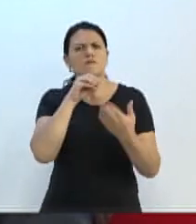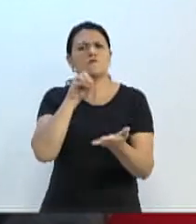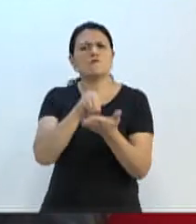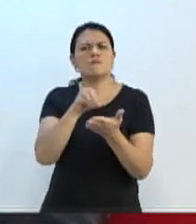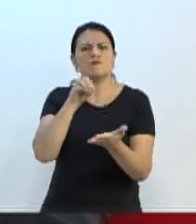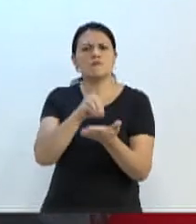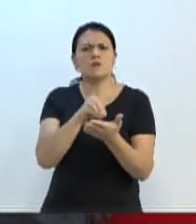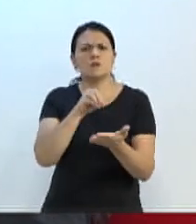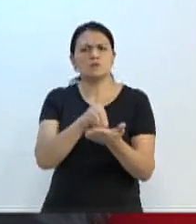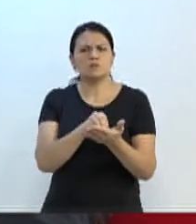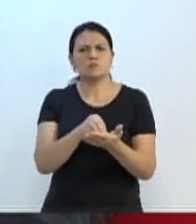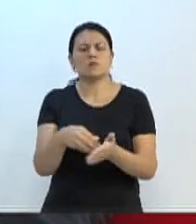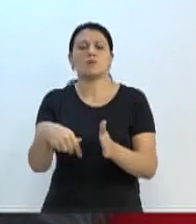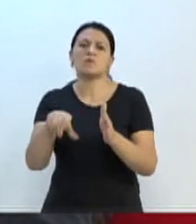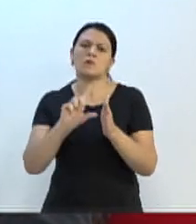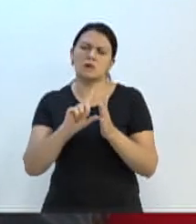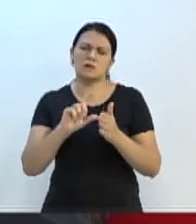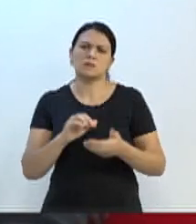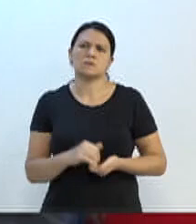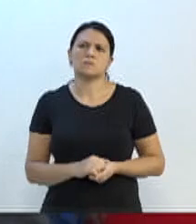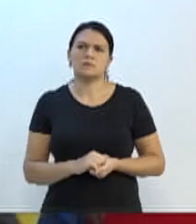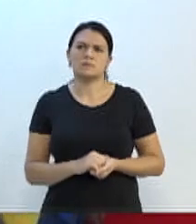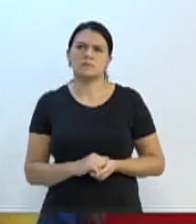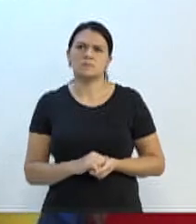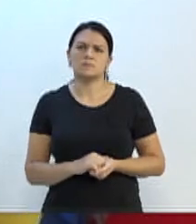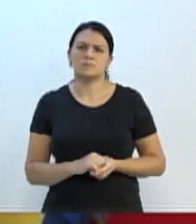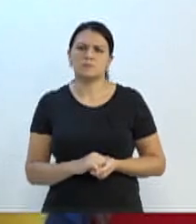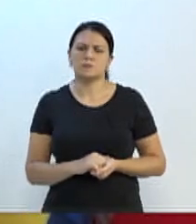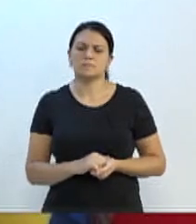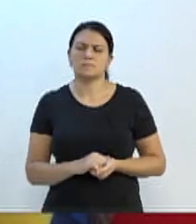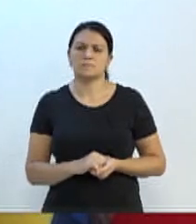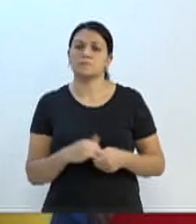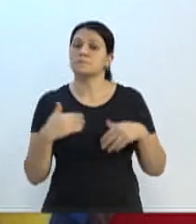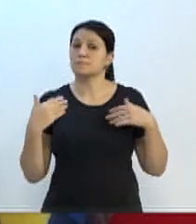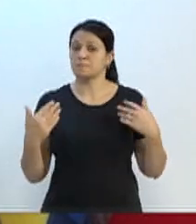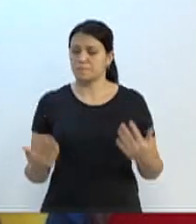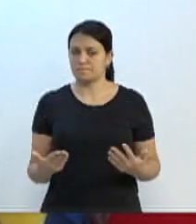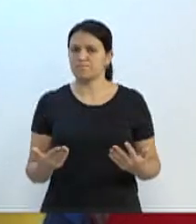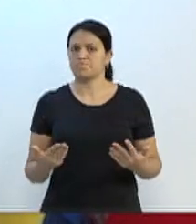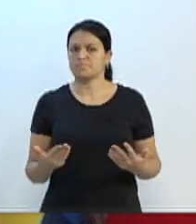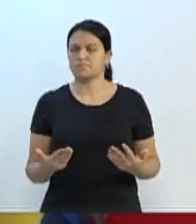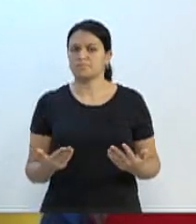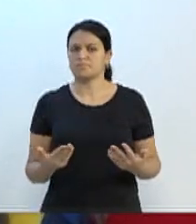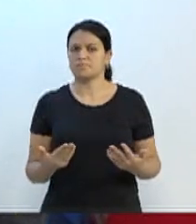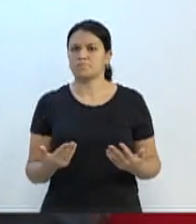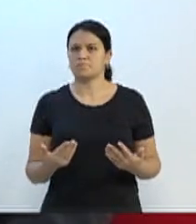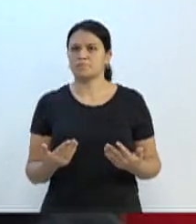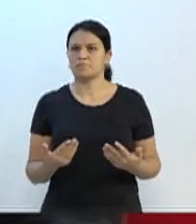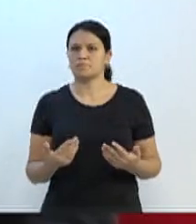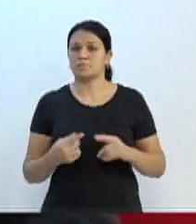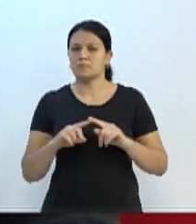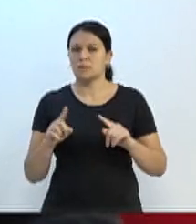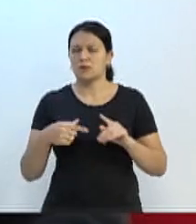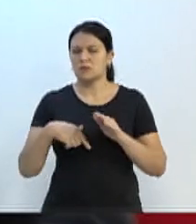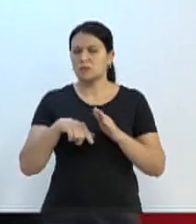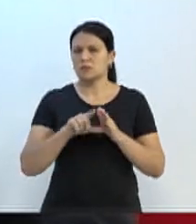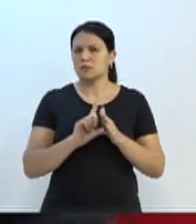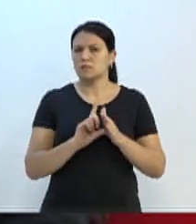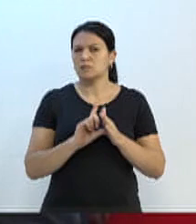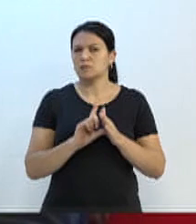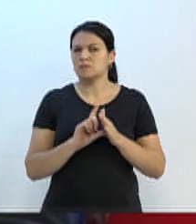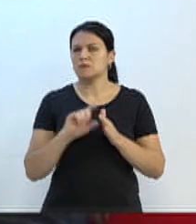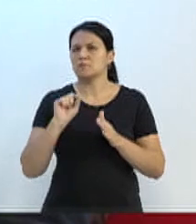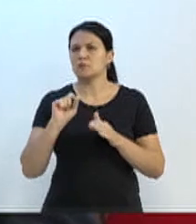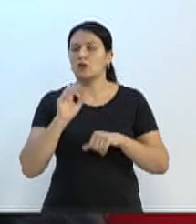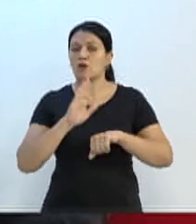para dar um pleonasmo. Mas antes de enveredar por essa seara, eu vou